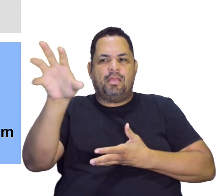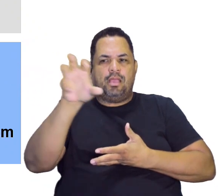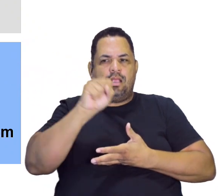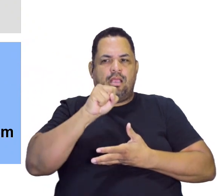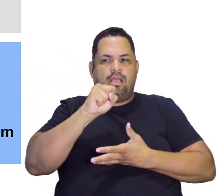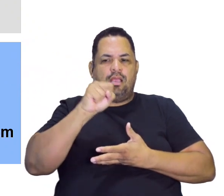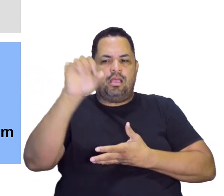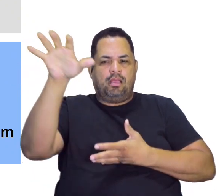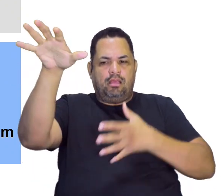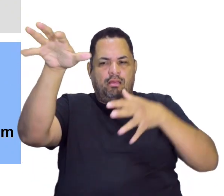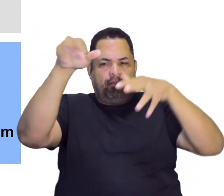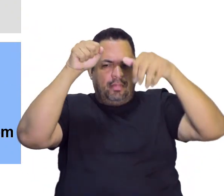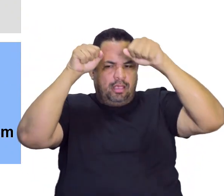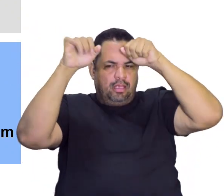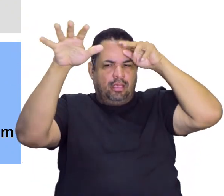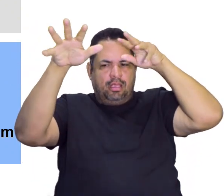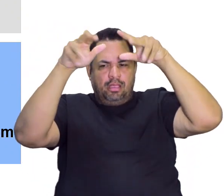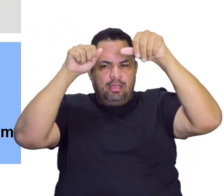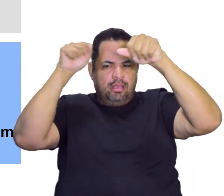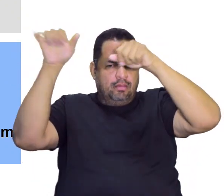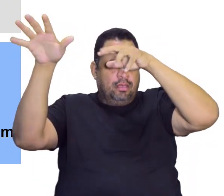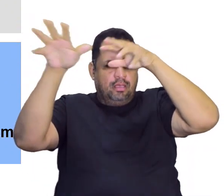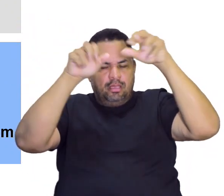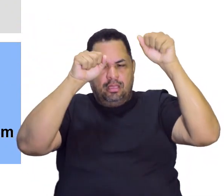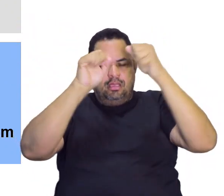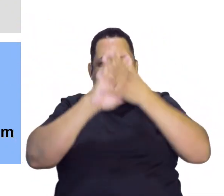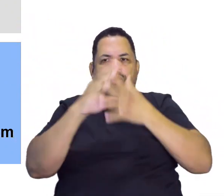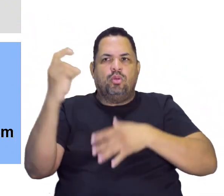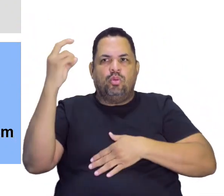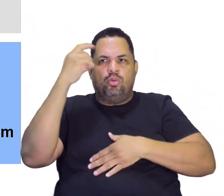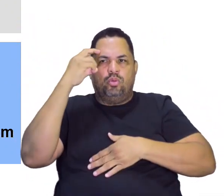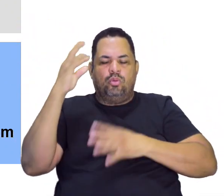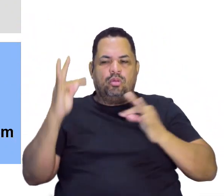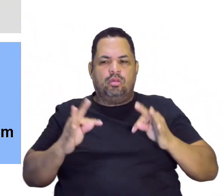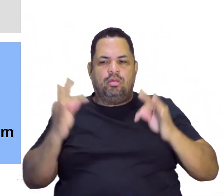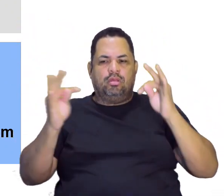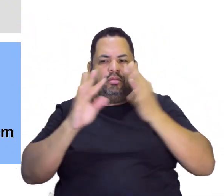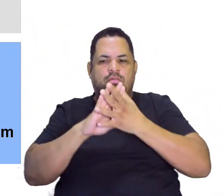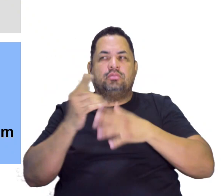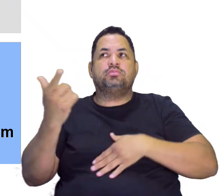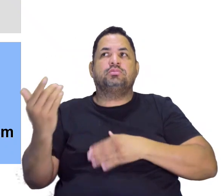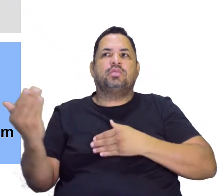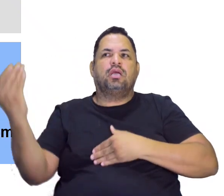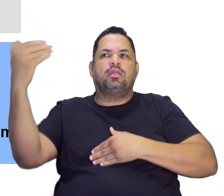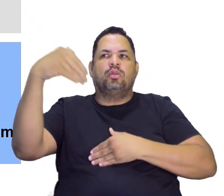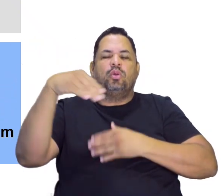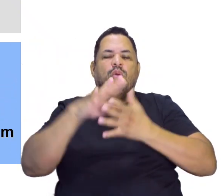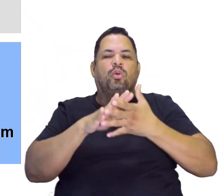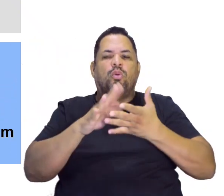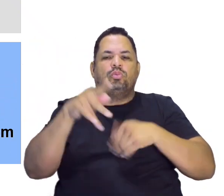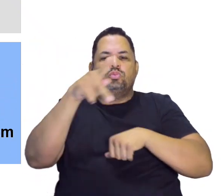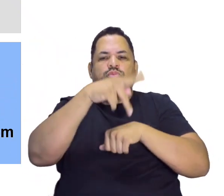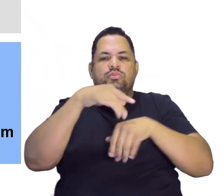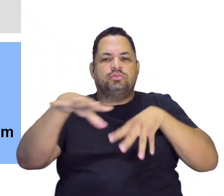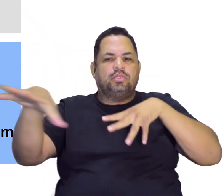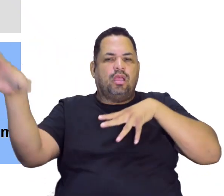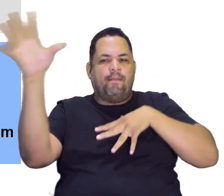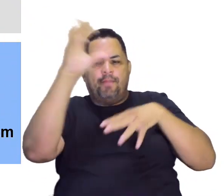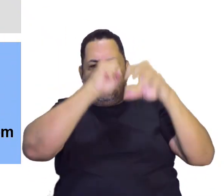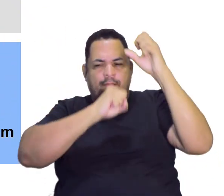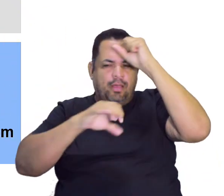a cultura e as técnicas importadas né tudo que vinha de Fora devia ser absorvido